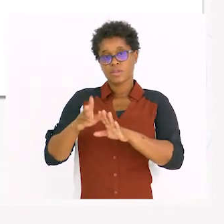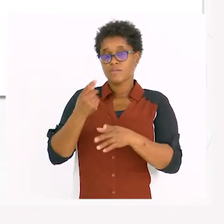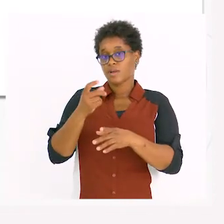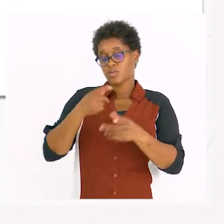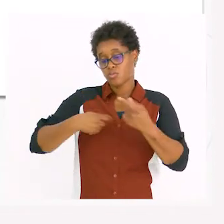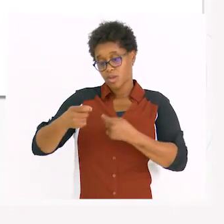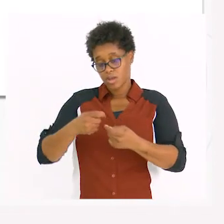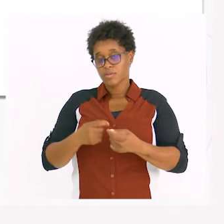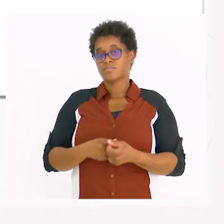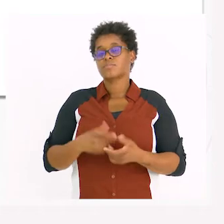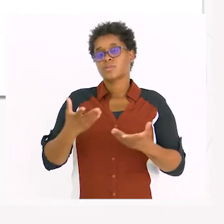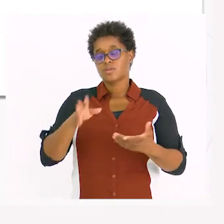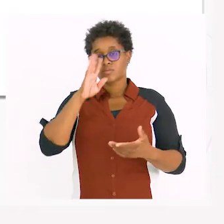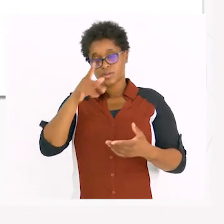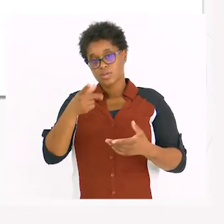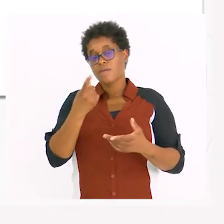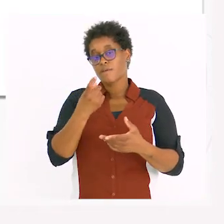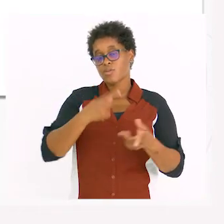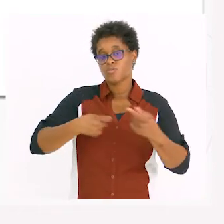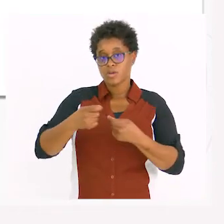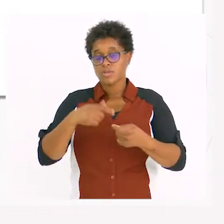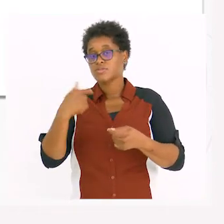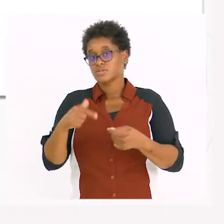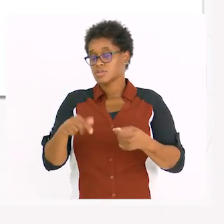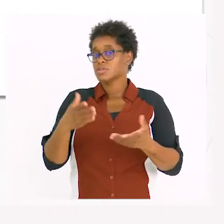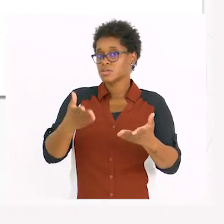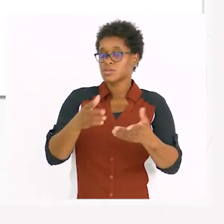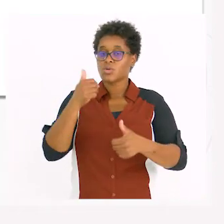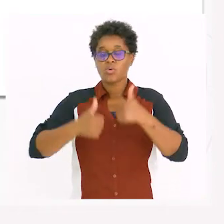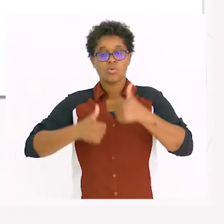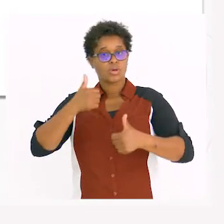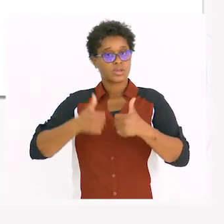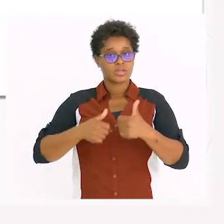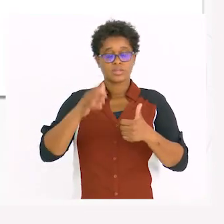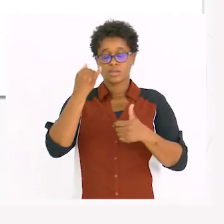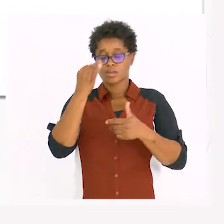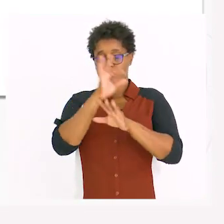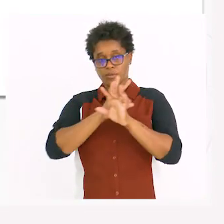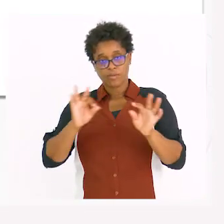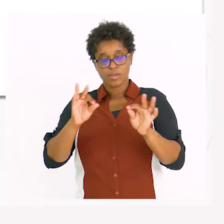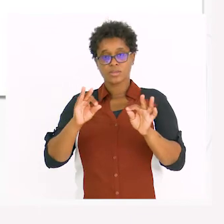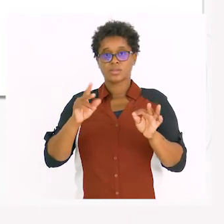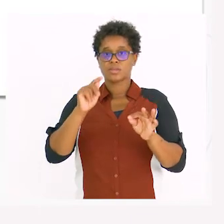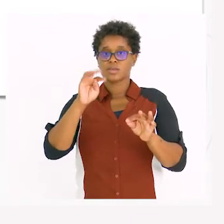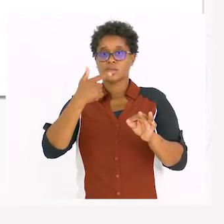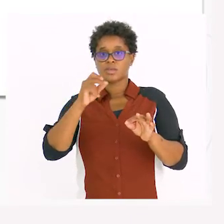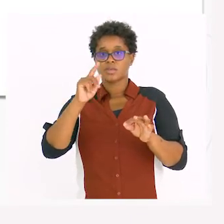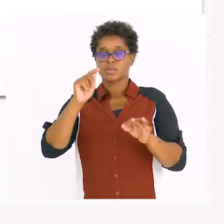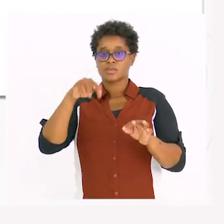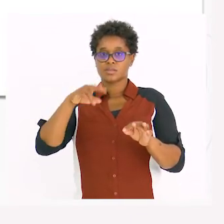mercado. Considera-se falhas de mercado a existência de concorrência imperfeita,